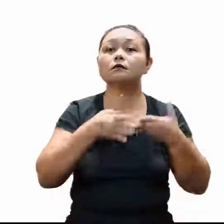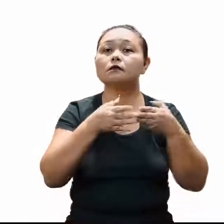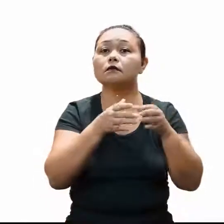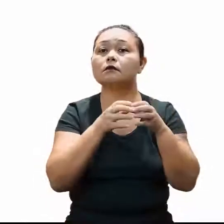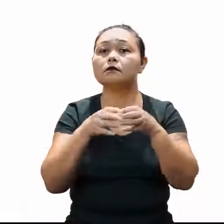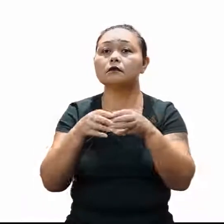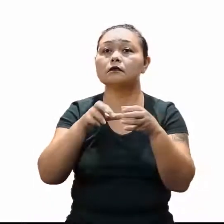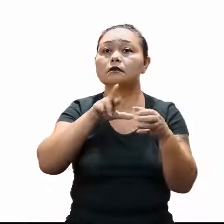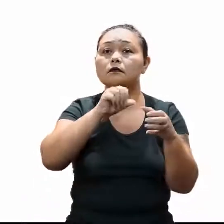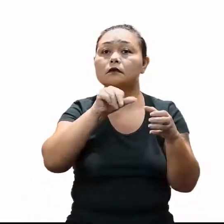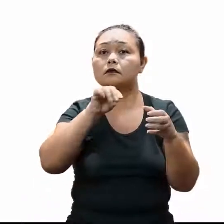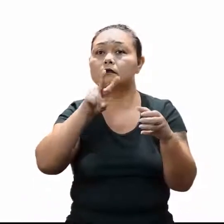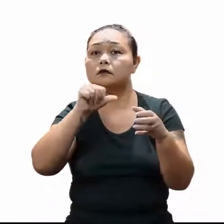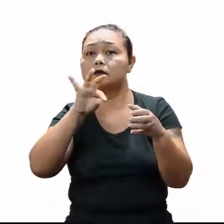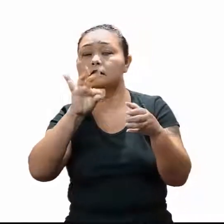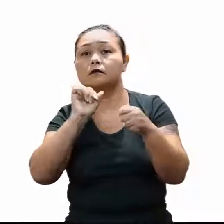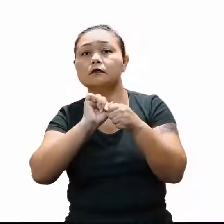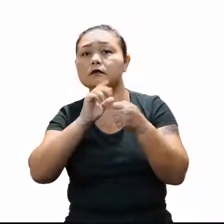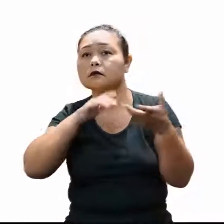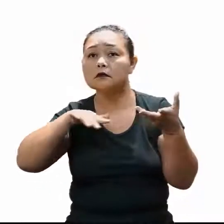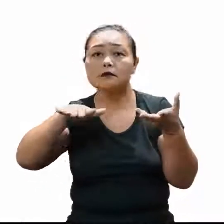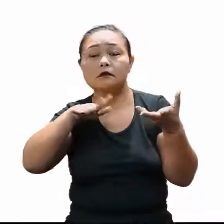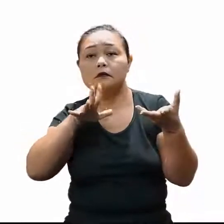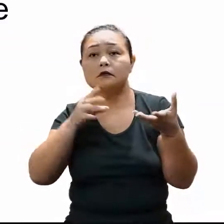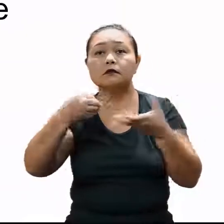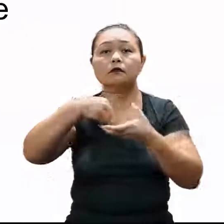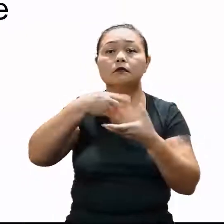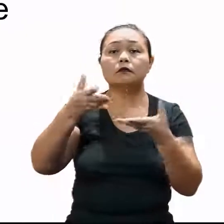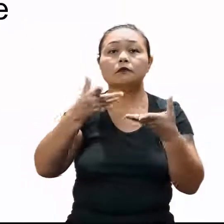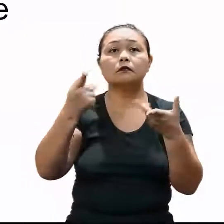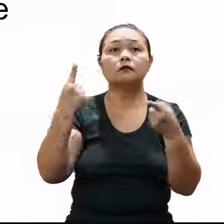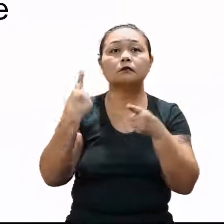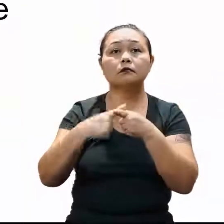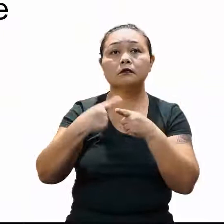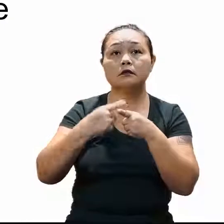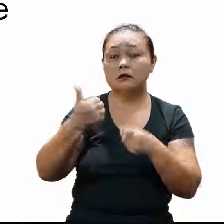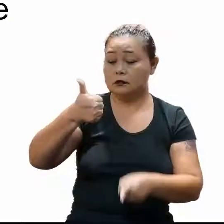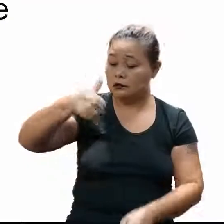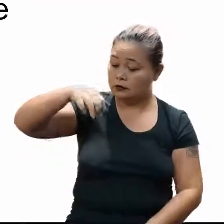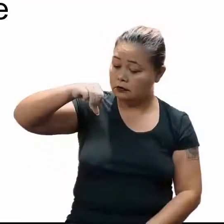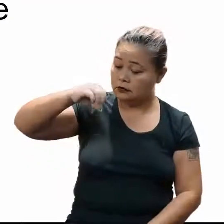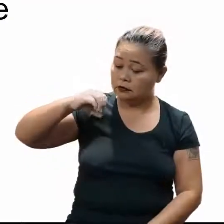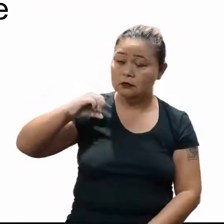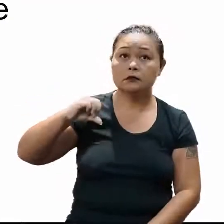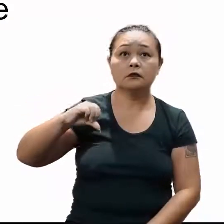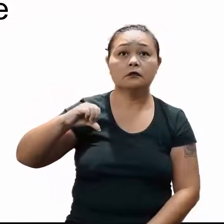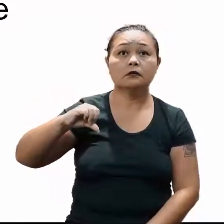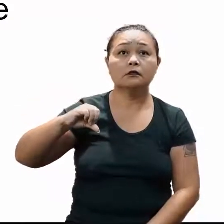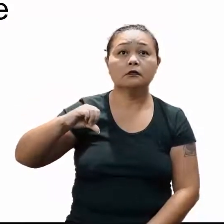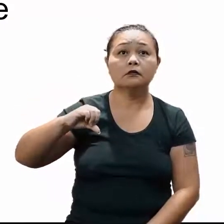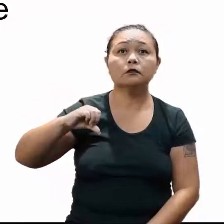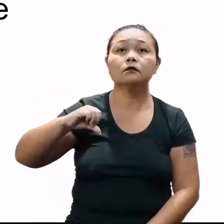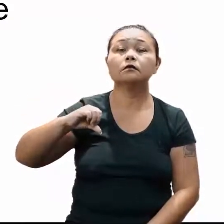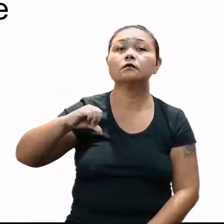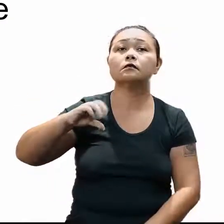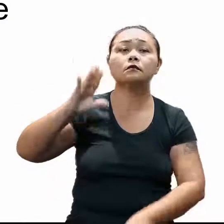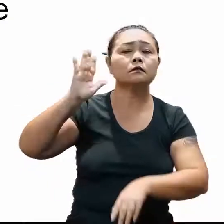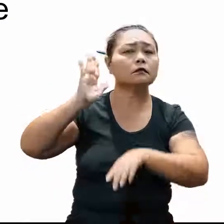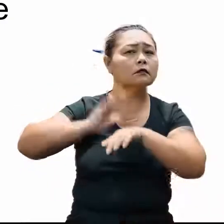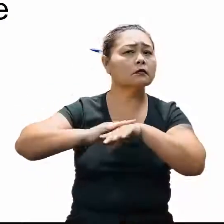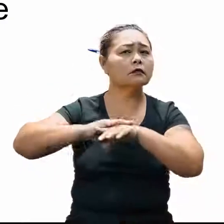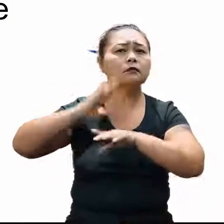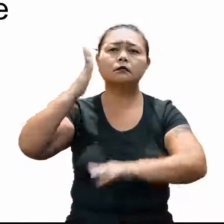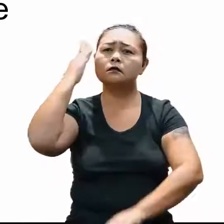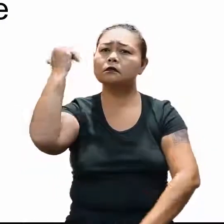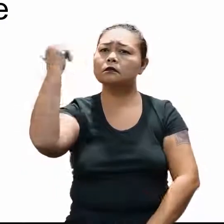Rondon Roosevelt, aí, que vai ser no meio dessa expedição. Porque em 1909, a mais famosa